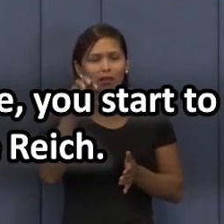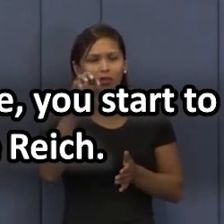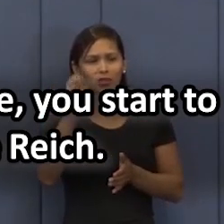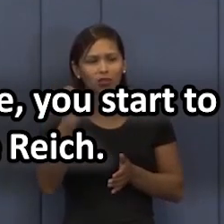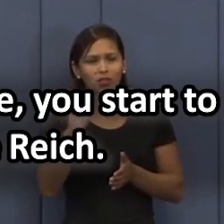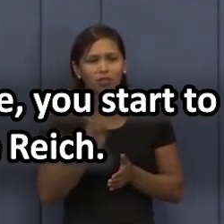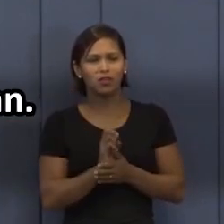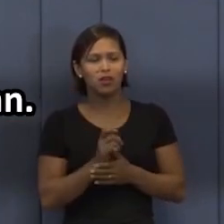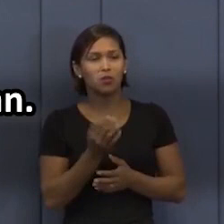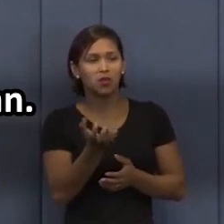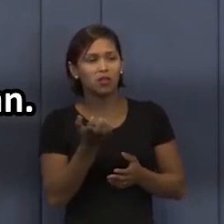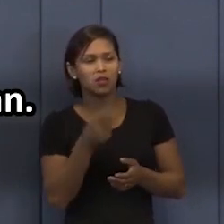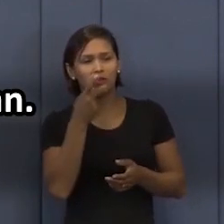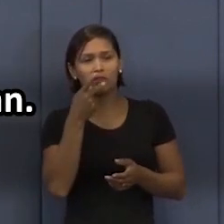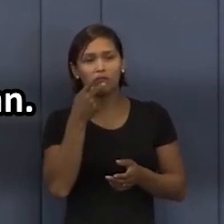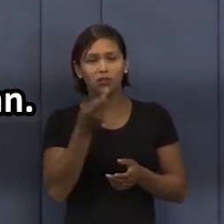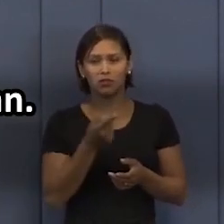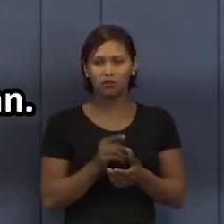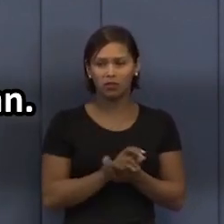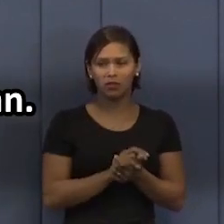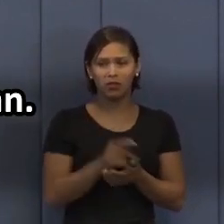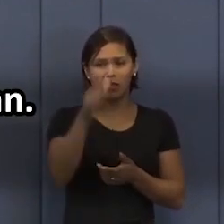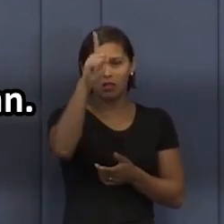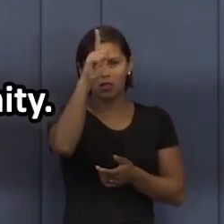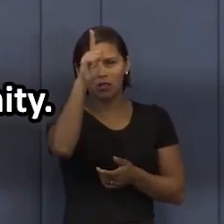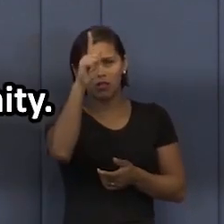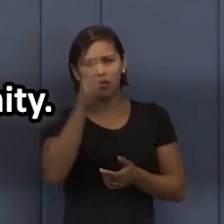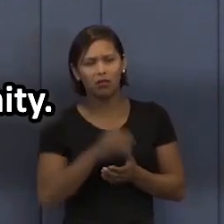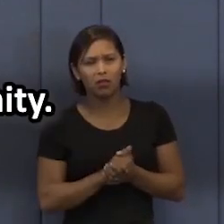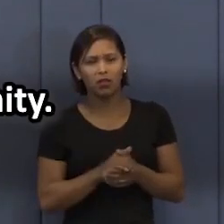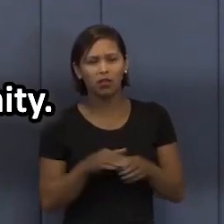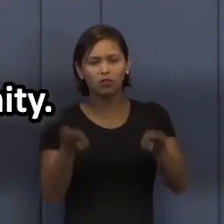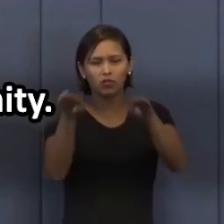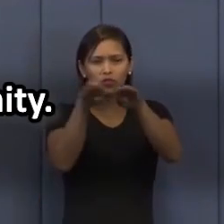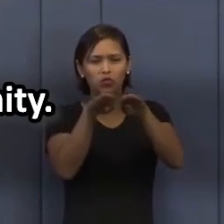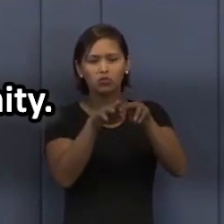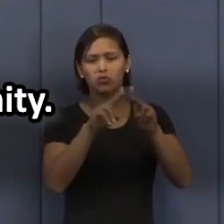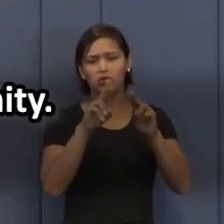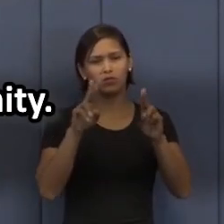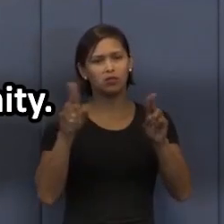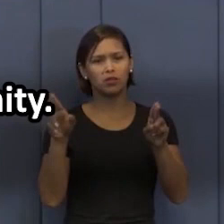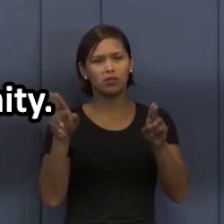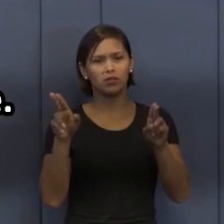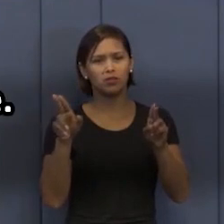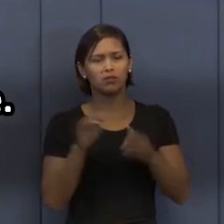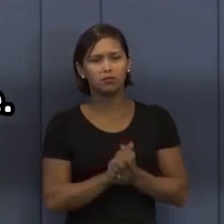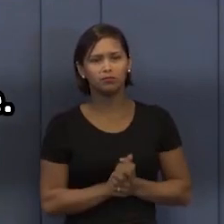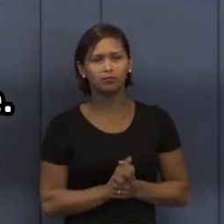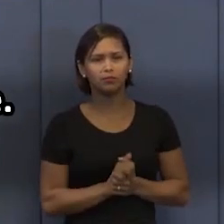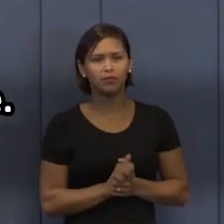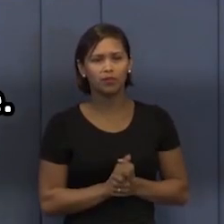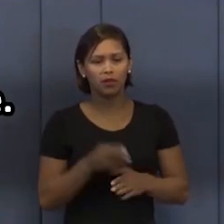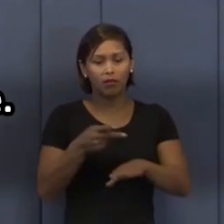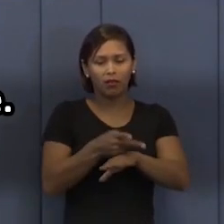Reich. O Reich queria que todo mundo falasse alemão, queria que todo mundo tivesse uma certa uniformidade, inclusive até,